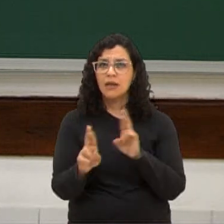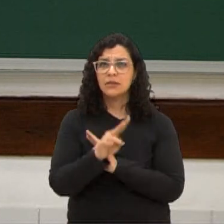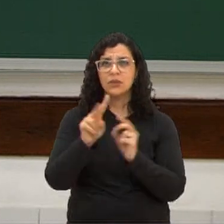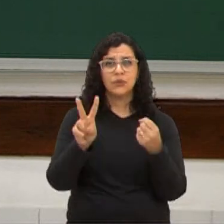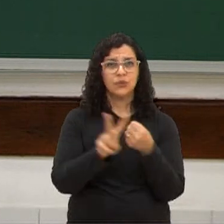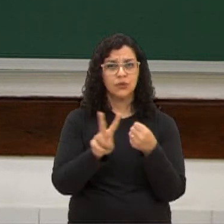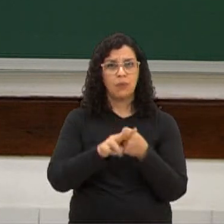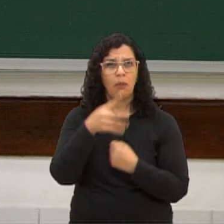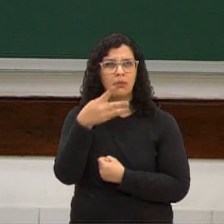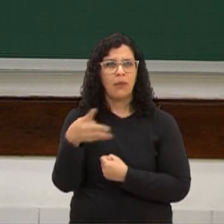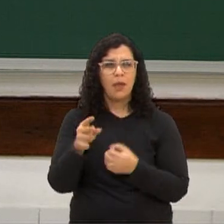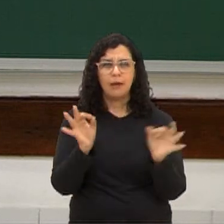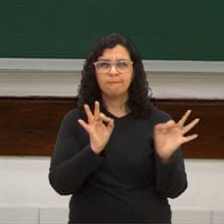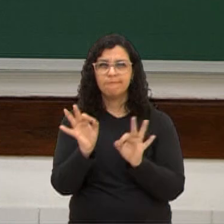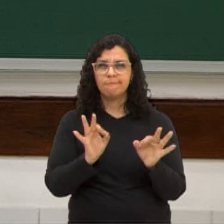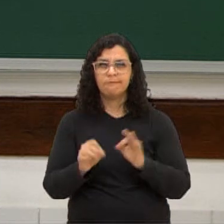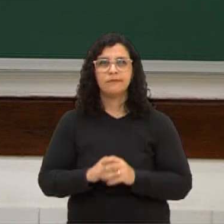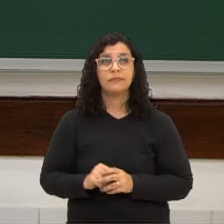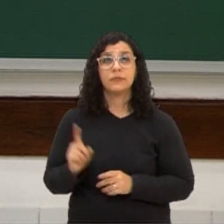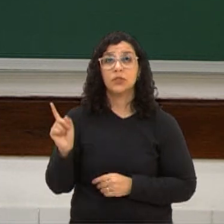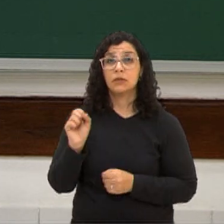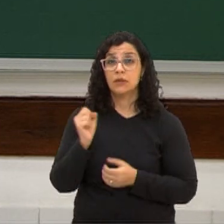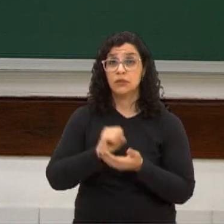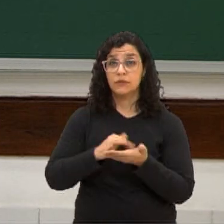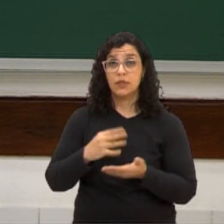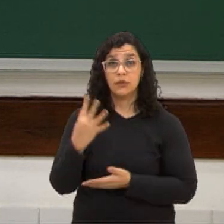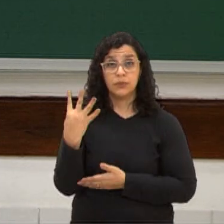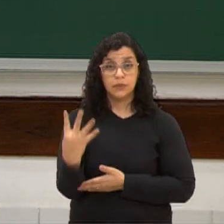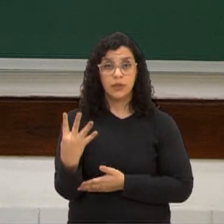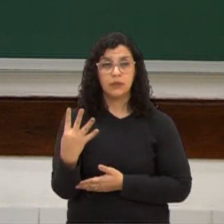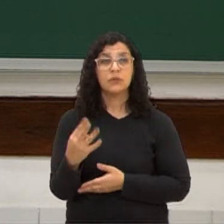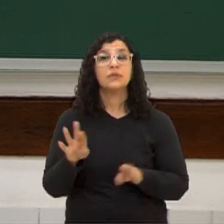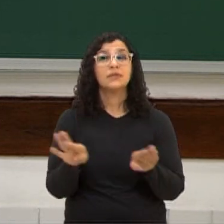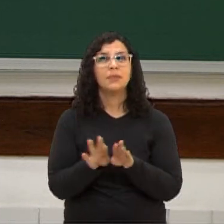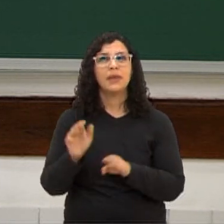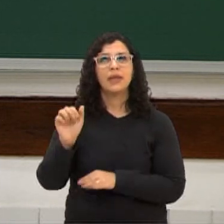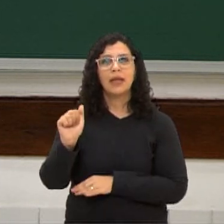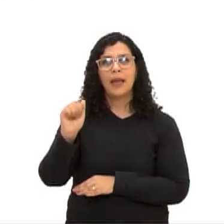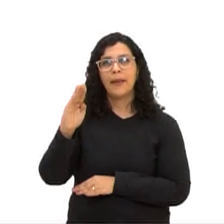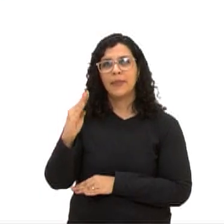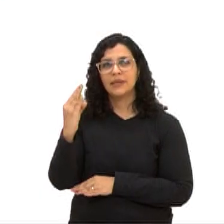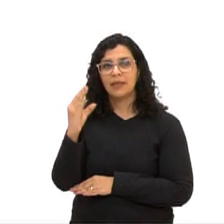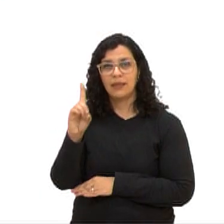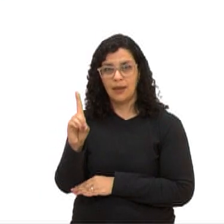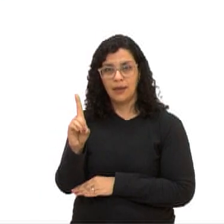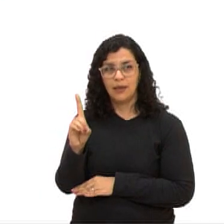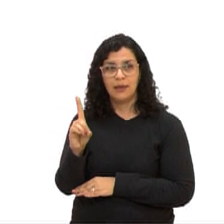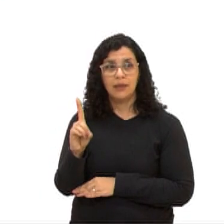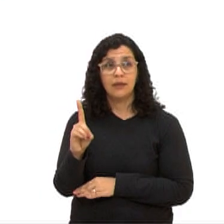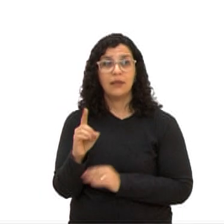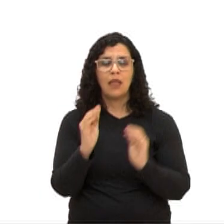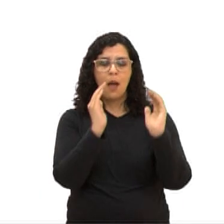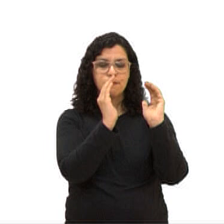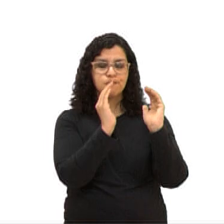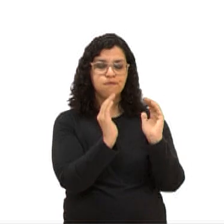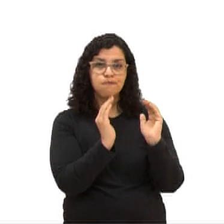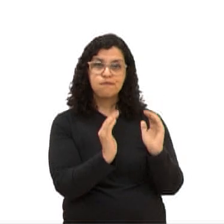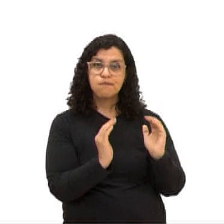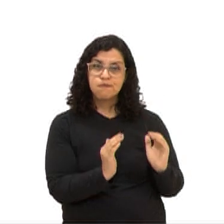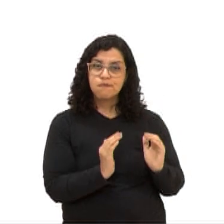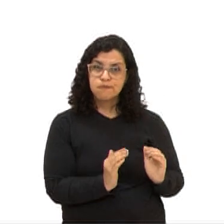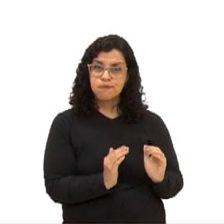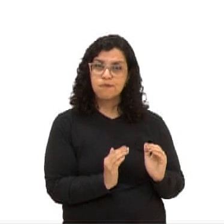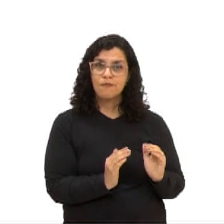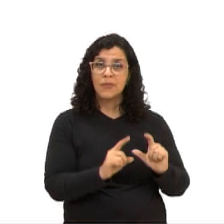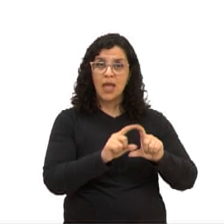os verbos. Vamos continuar. Agora, vocês vão relacionar. Relaciona a frase com a forma correta do